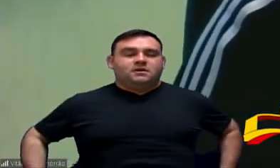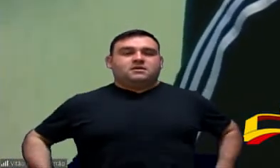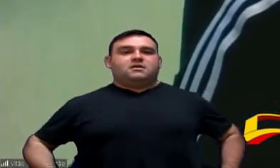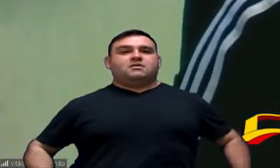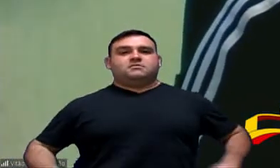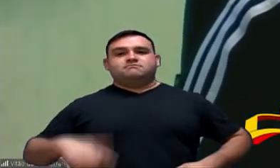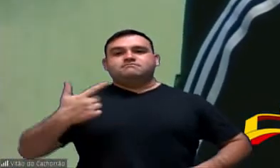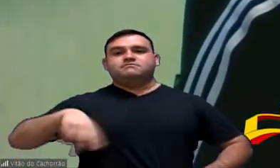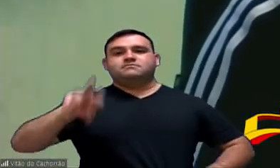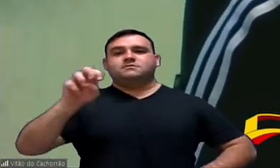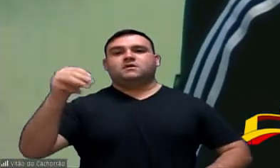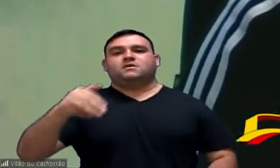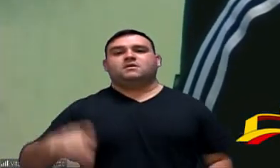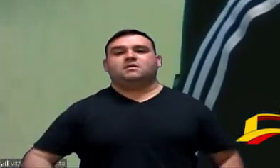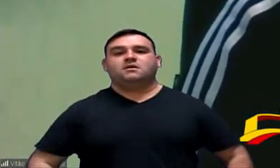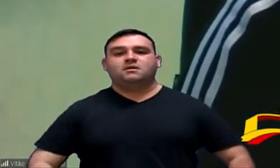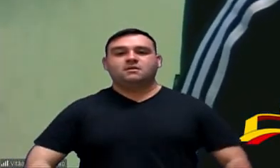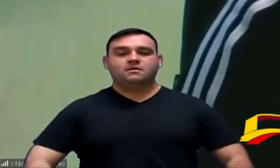mais 5 minutos.